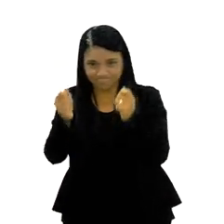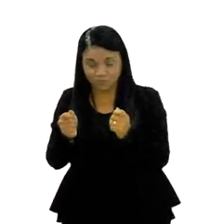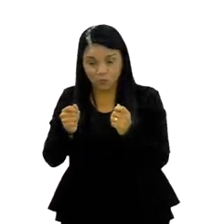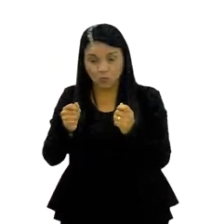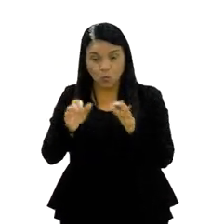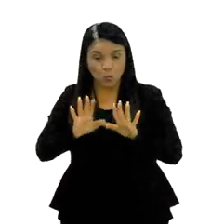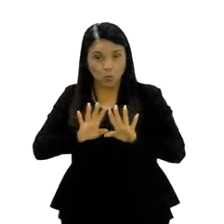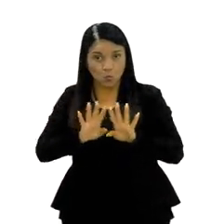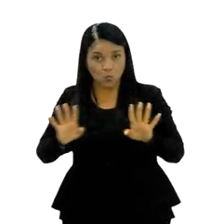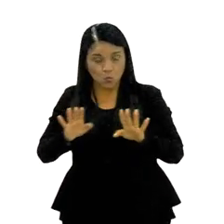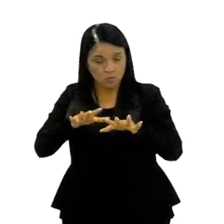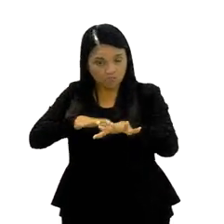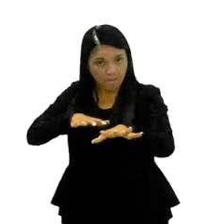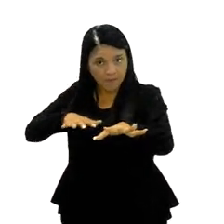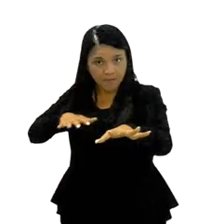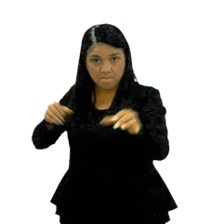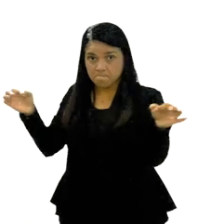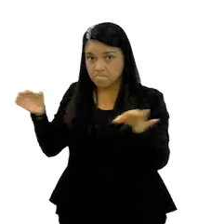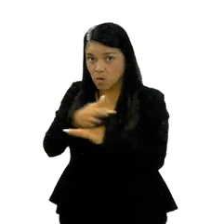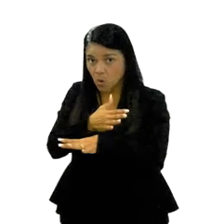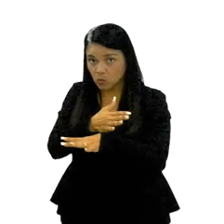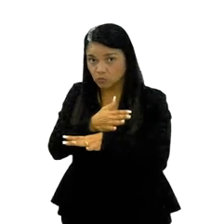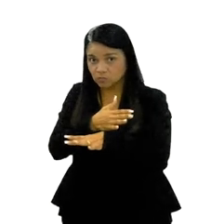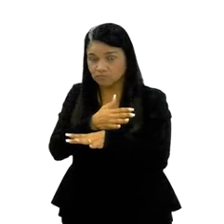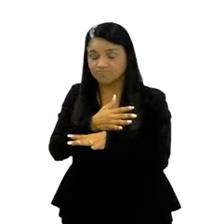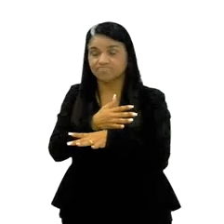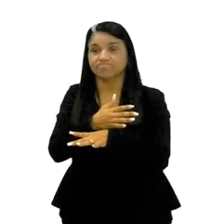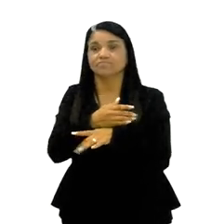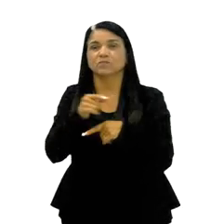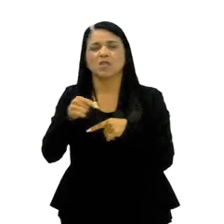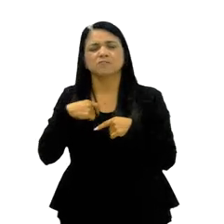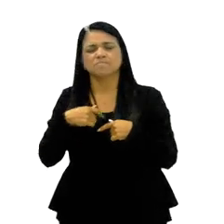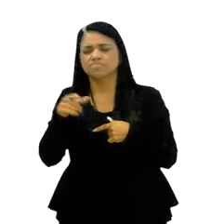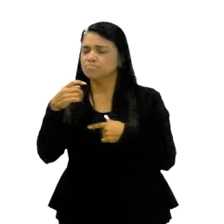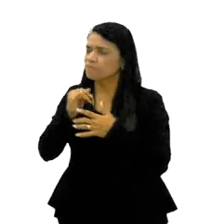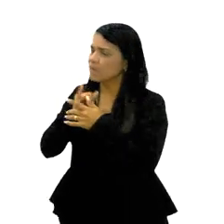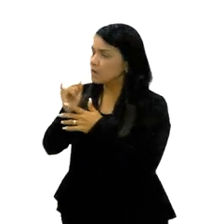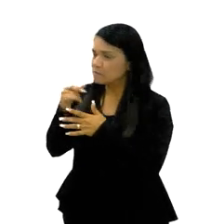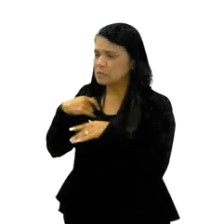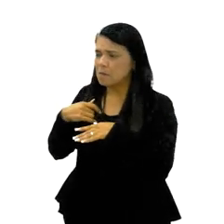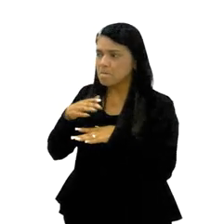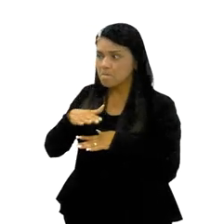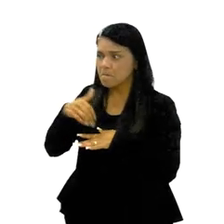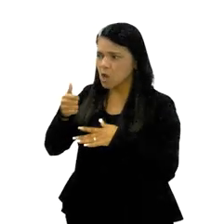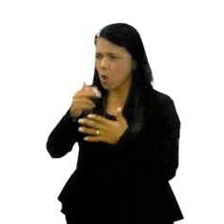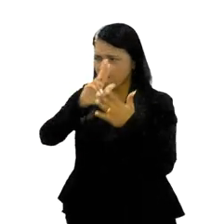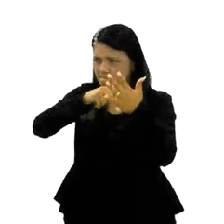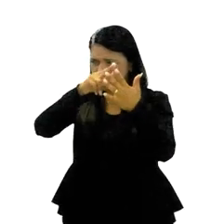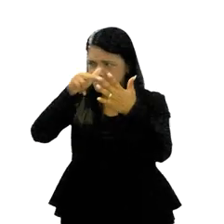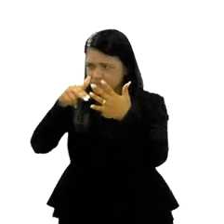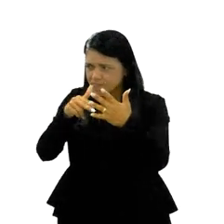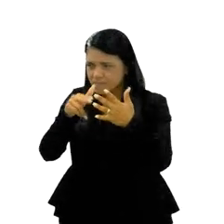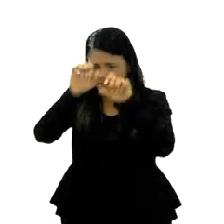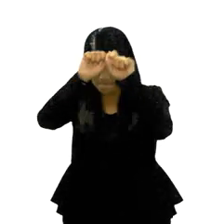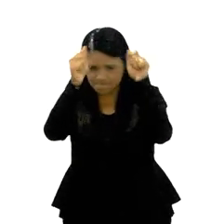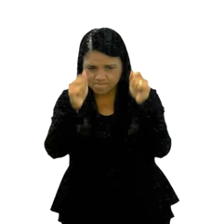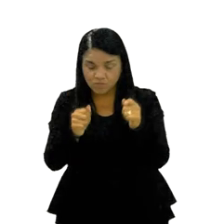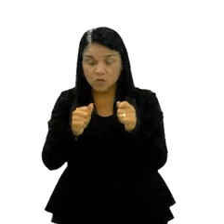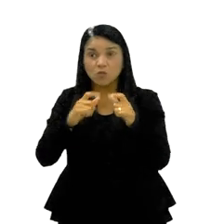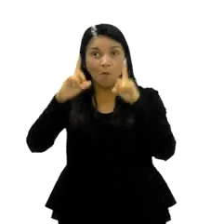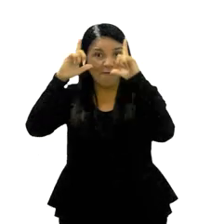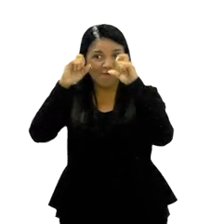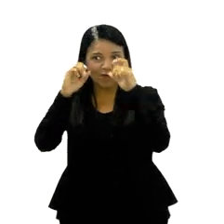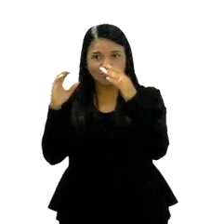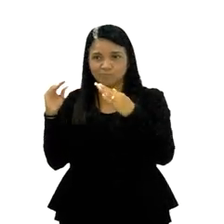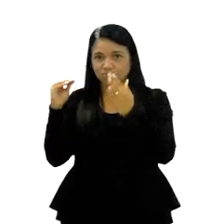tal. E todo o primeiro setor dele já estava pronto. Falei, Tarcísio, por que a gente não carrega bastante nessa pintura de arte? Ele, Leandro, fica à